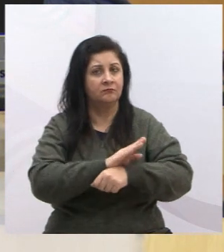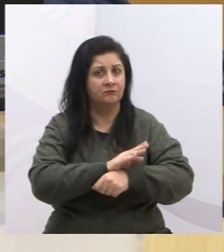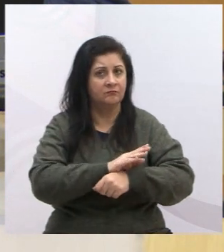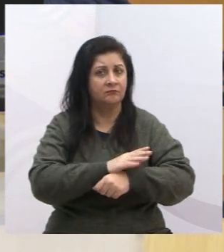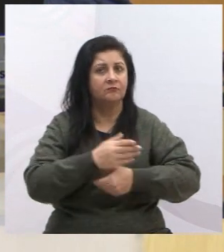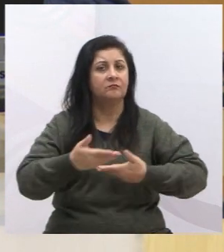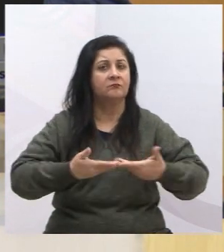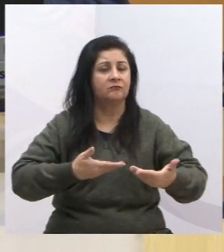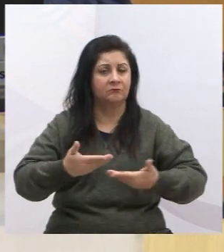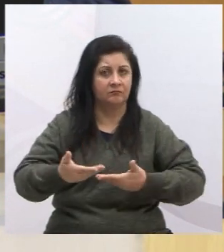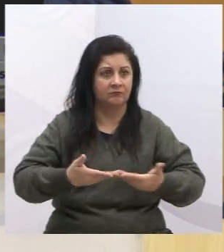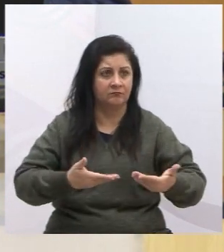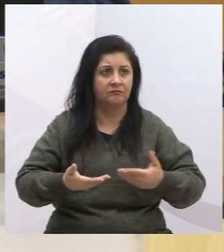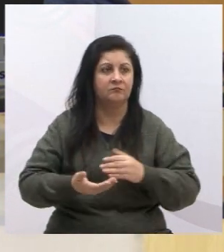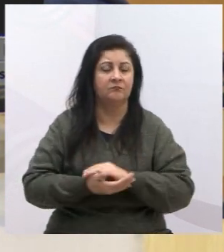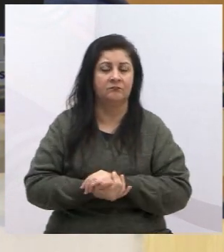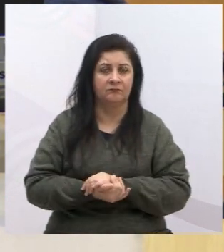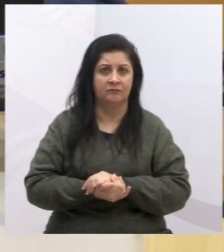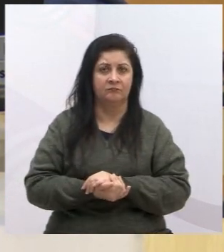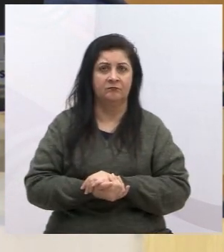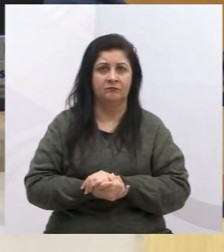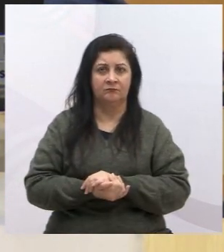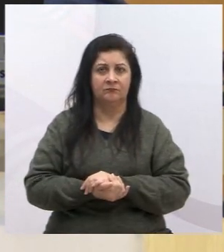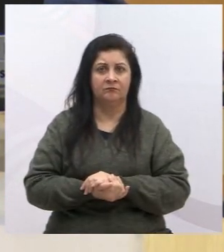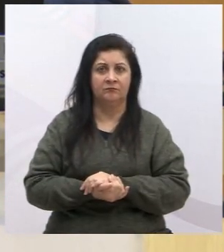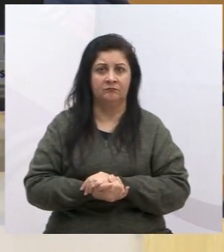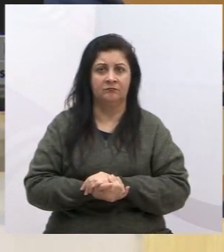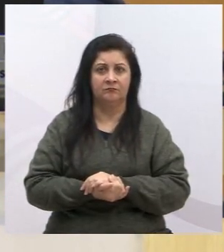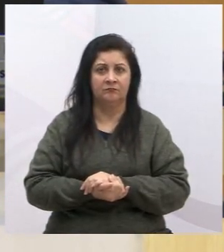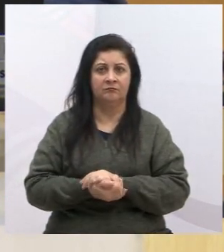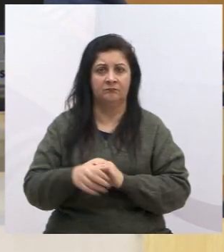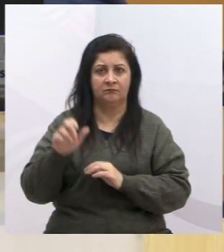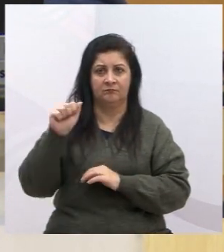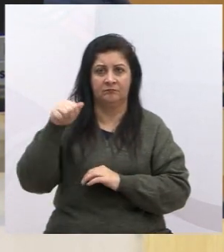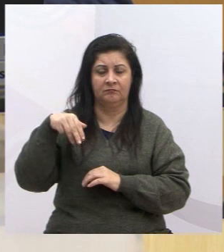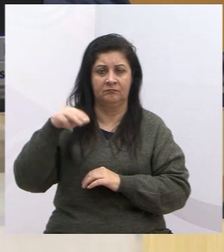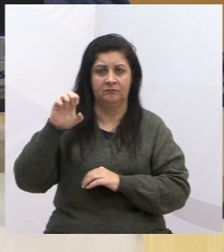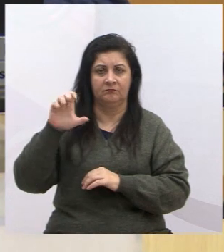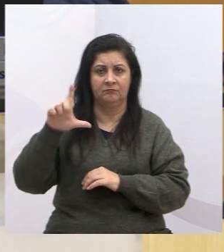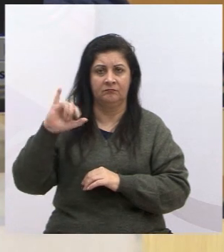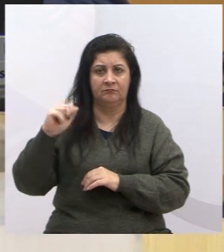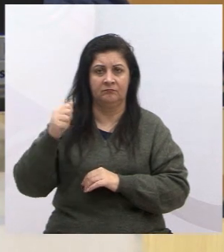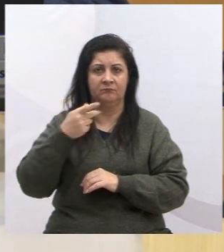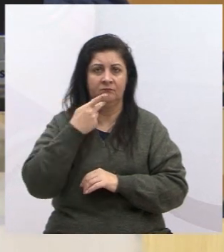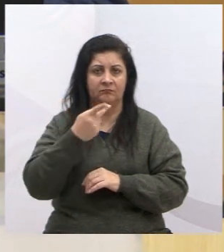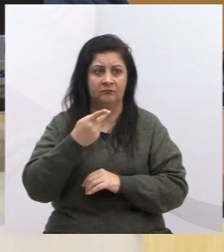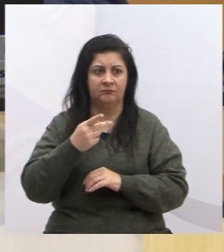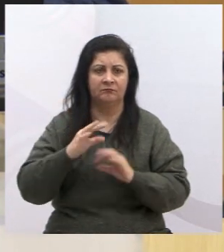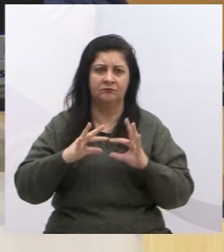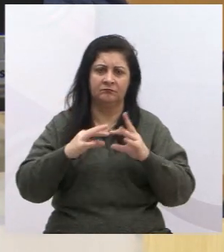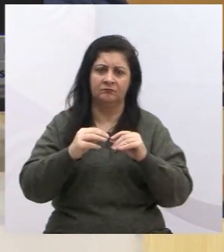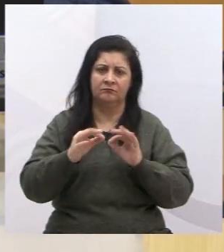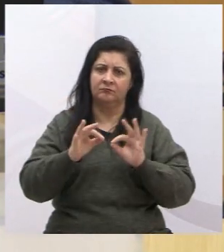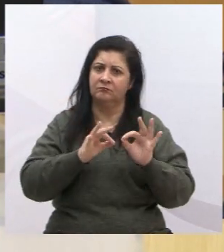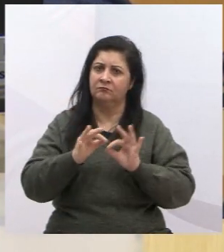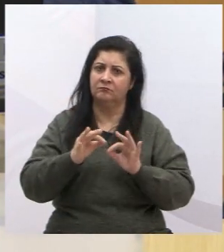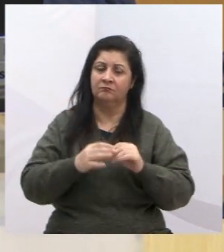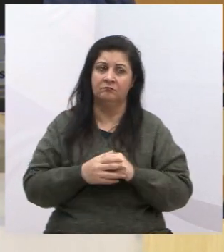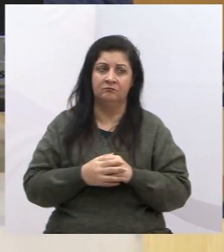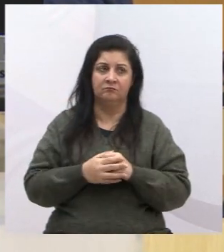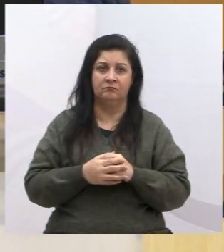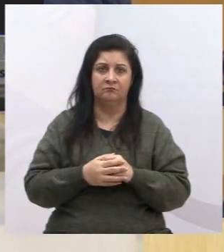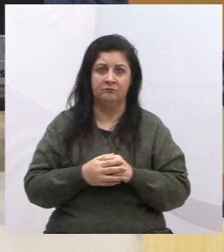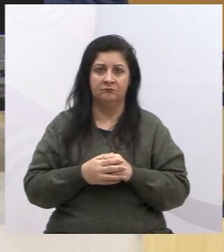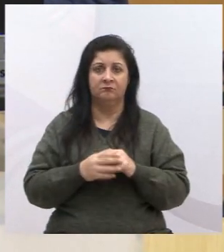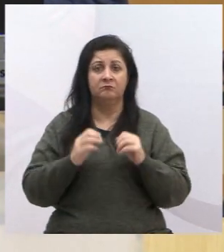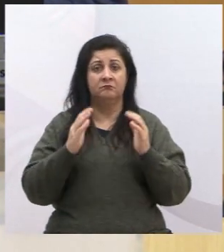cuidar do local. Então, eu vi aí a Maria Amélia falando, a vereadora, que já está tudo em andamento. Parabéns aí ao